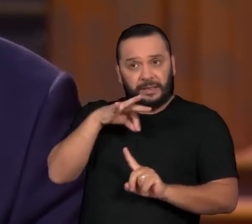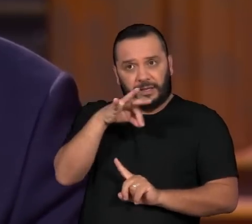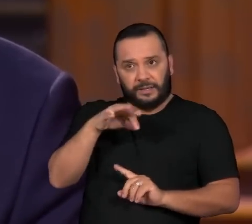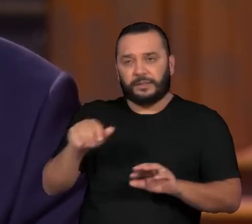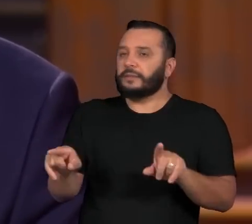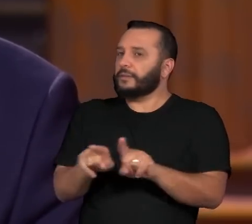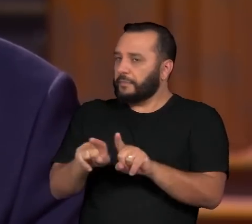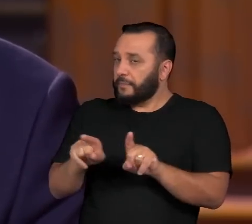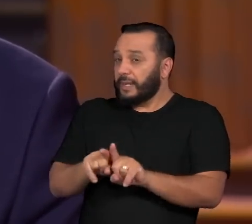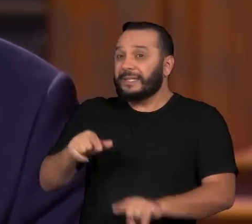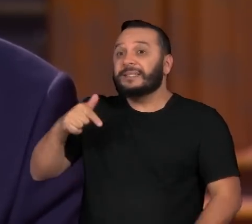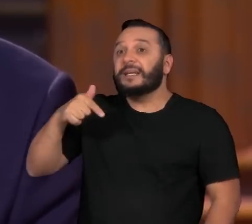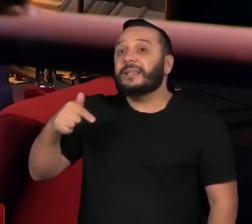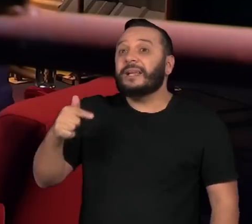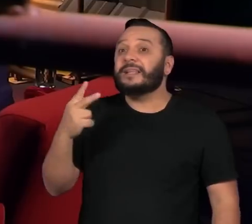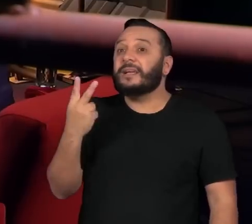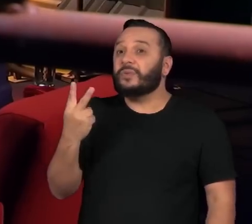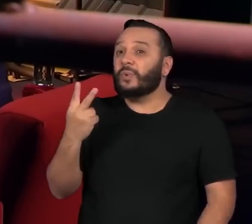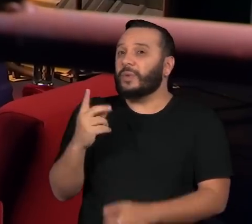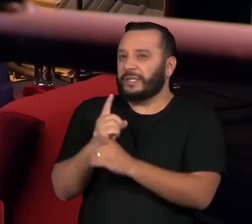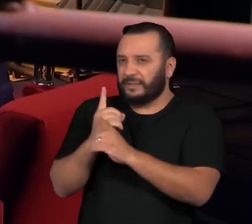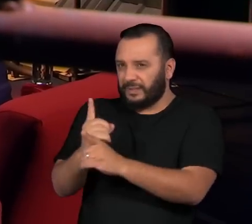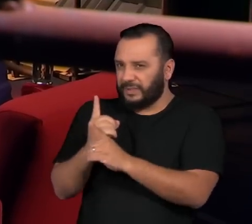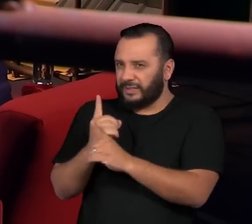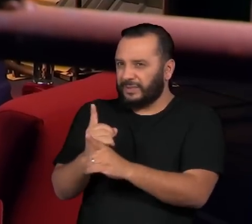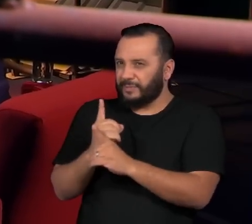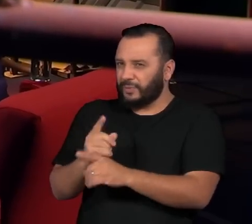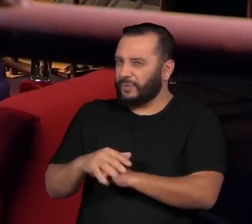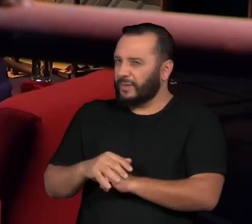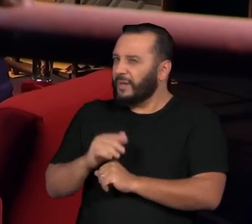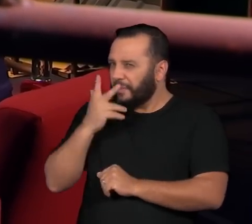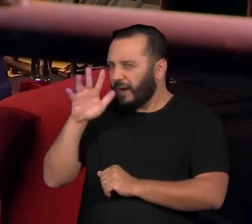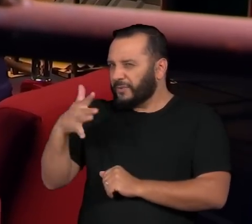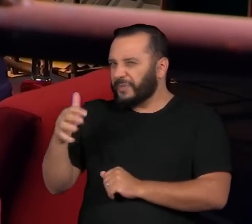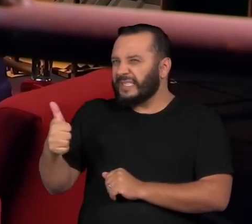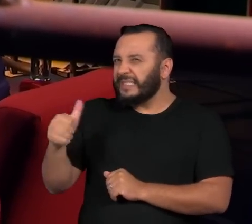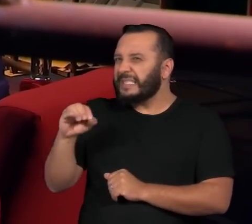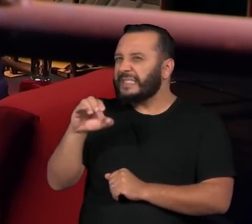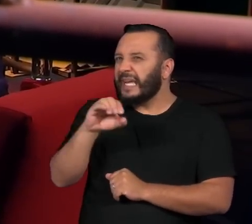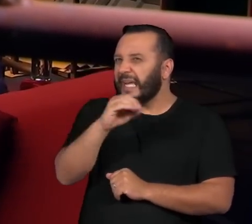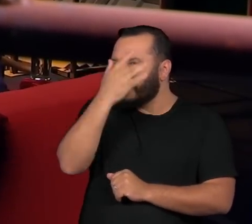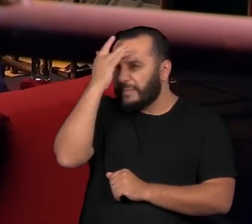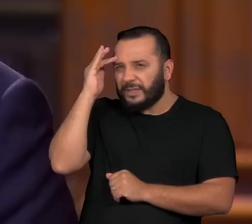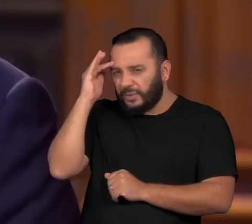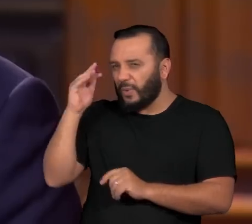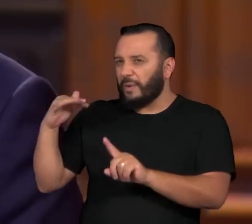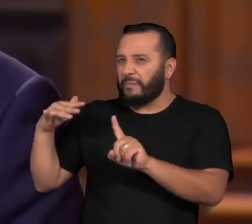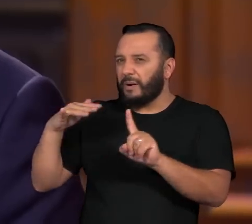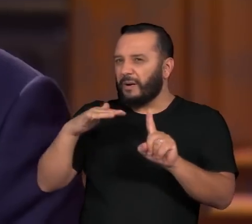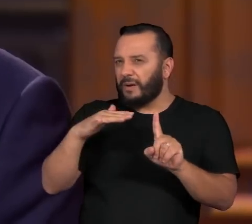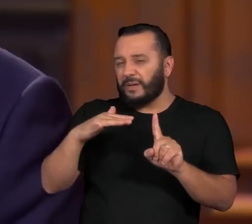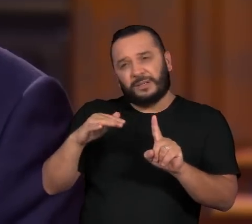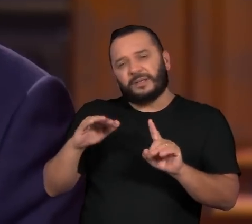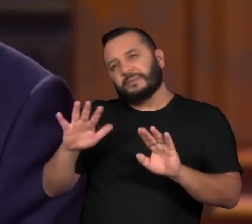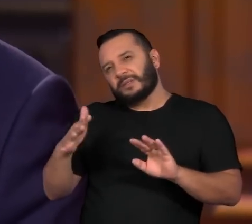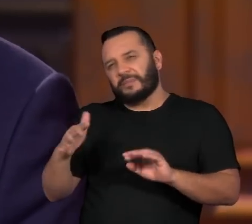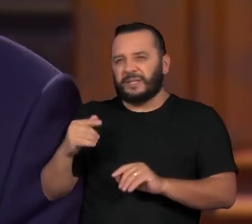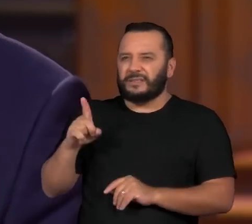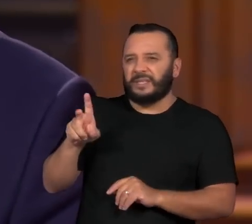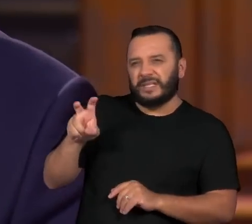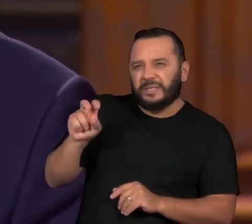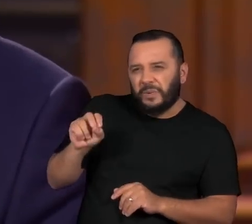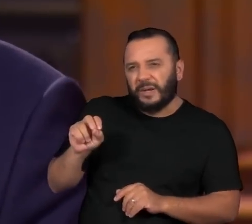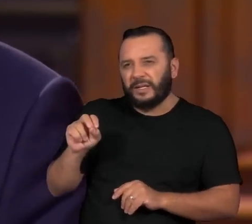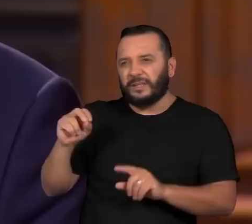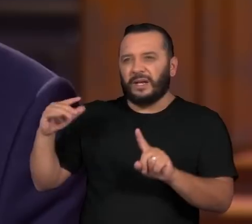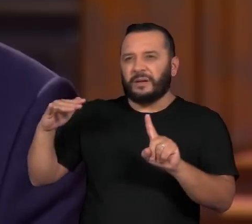72 discípulos. Então, nós estamos chegando a uns 100. Uma multidão, umas 150. Todos